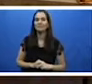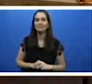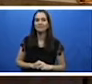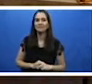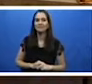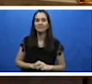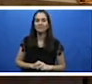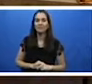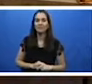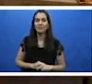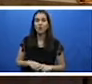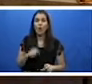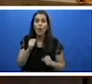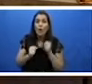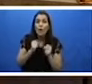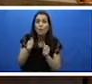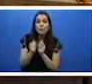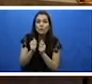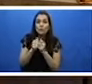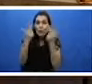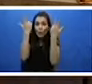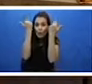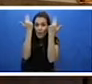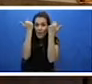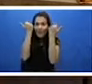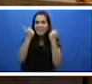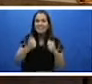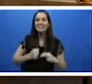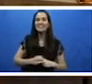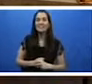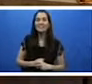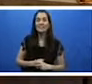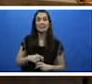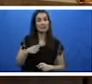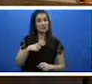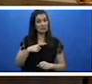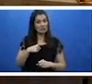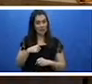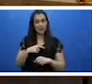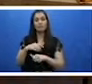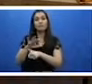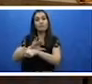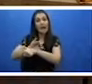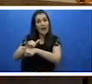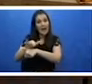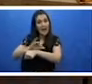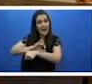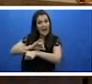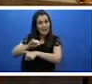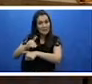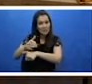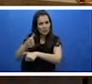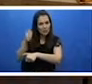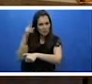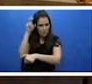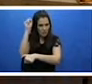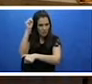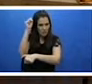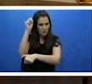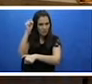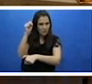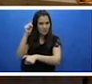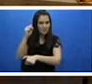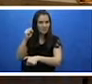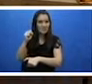correu lá com a lebre. Quem conhece essa fábula? Tem casco. Um casco resistente. Ah,